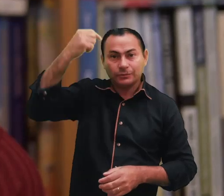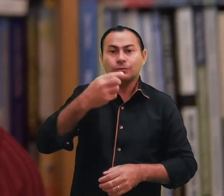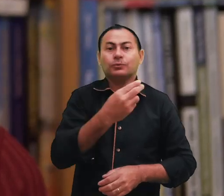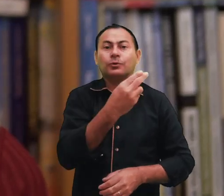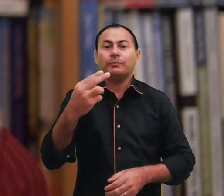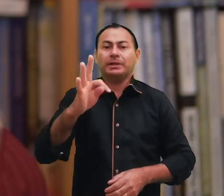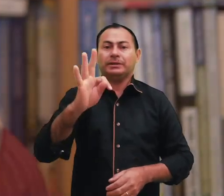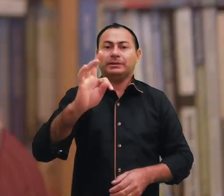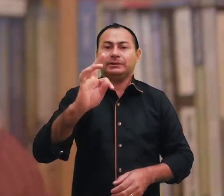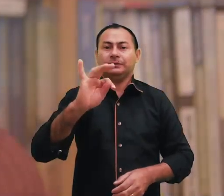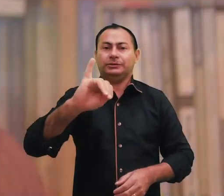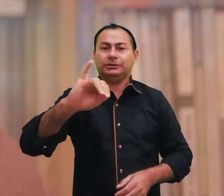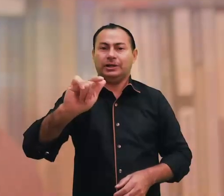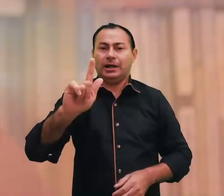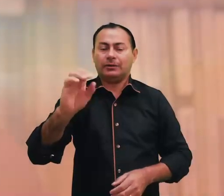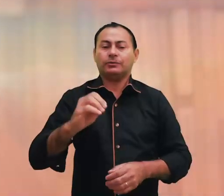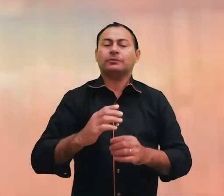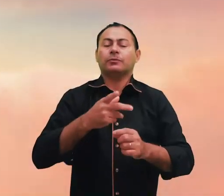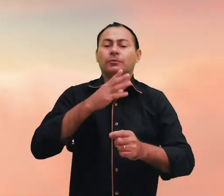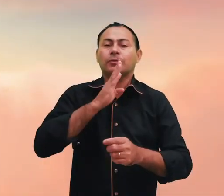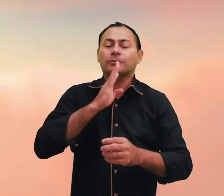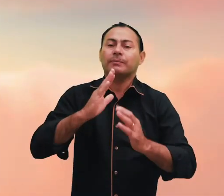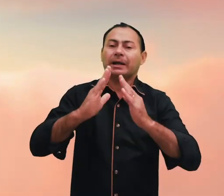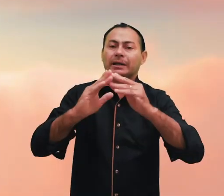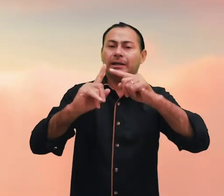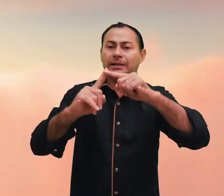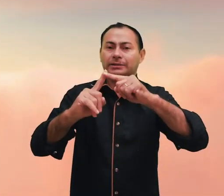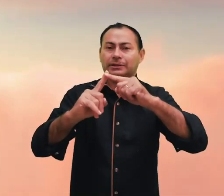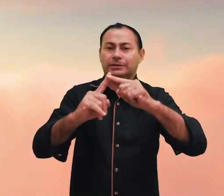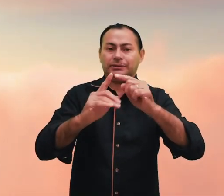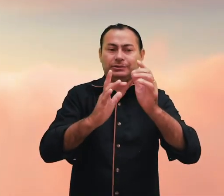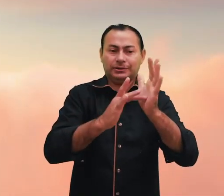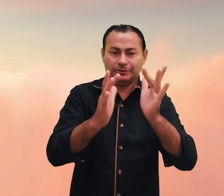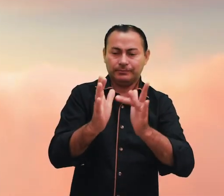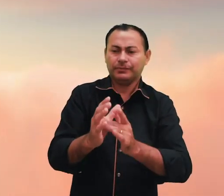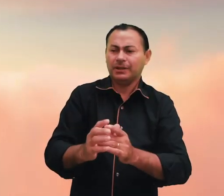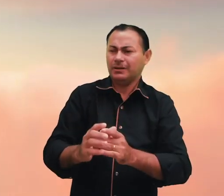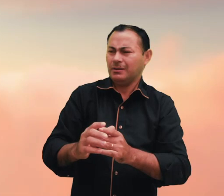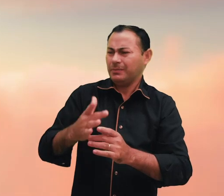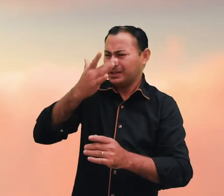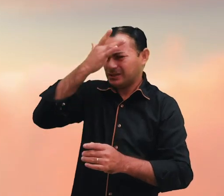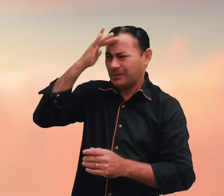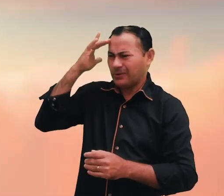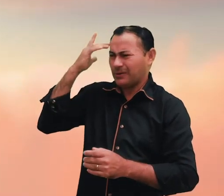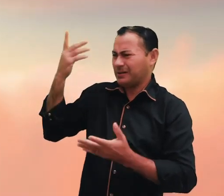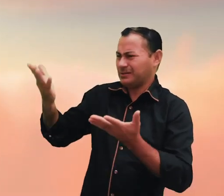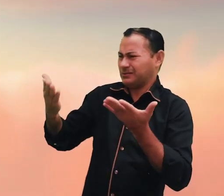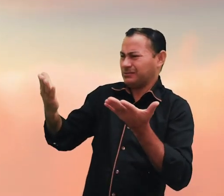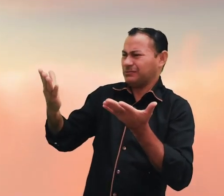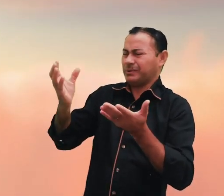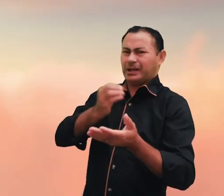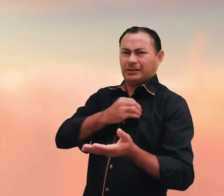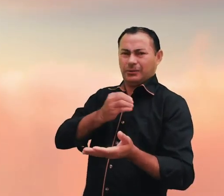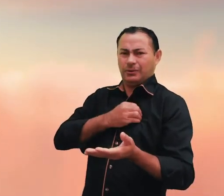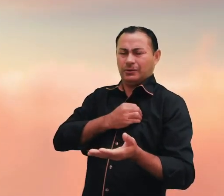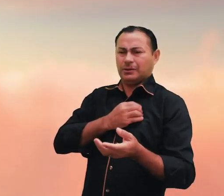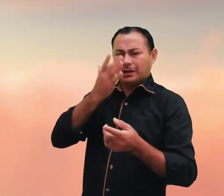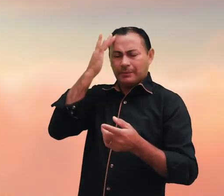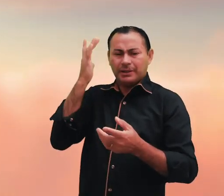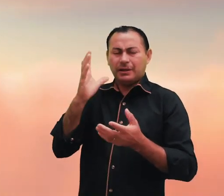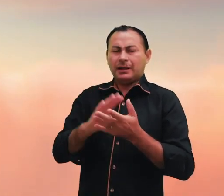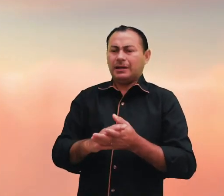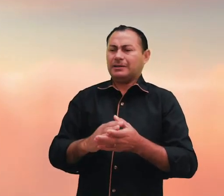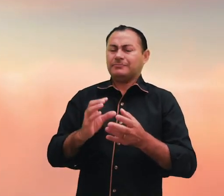primeira geração da Igreja de Jesus Cristo. Adúlteros, vocês não sabem que a amizade com o mundo é inimizade